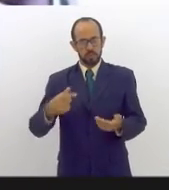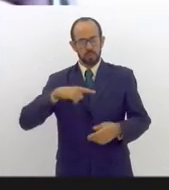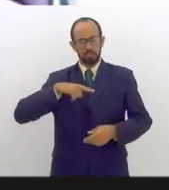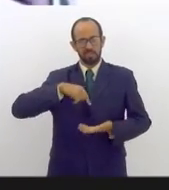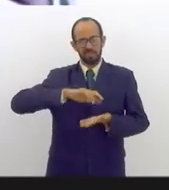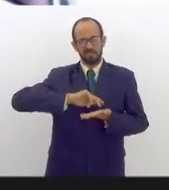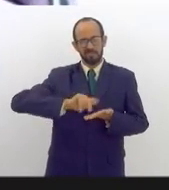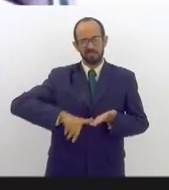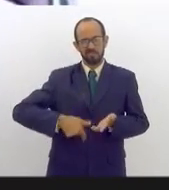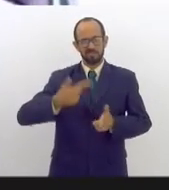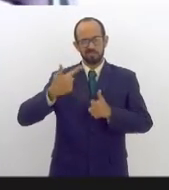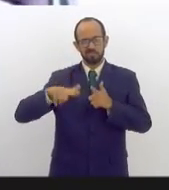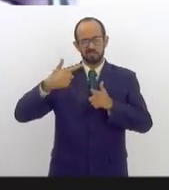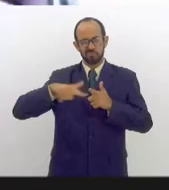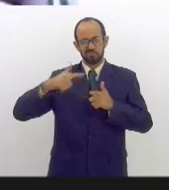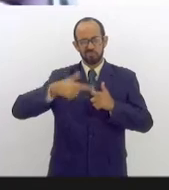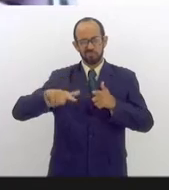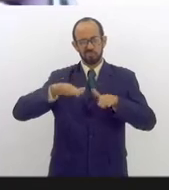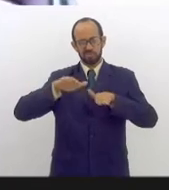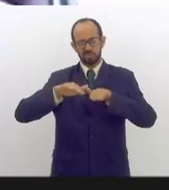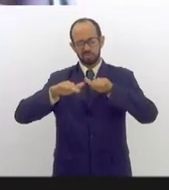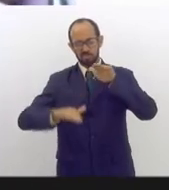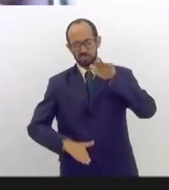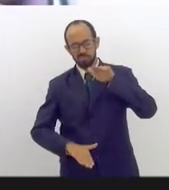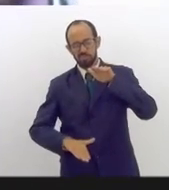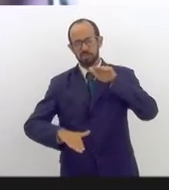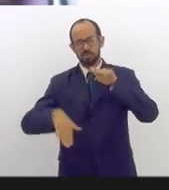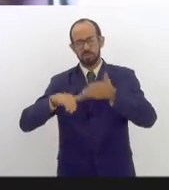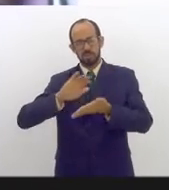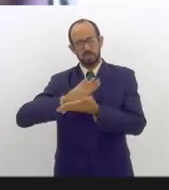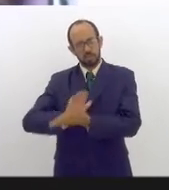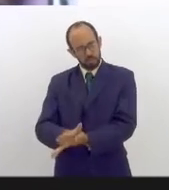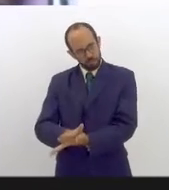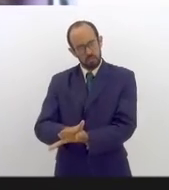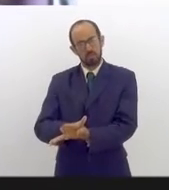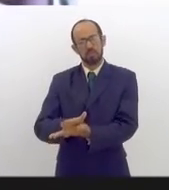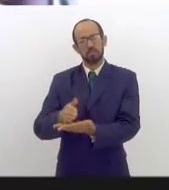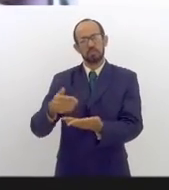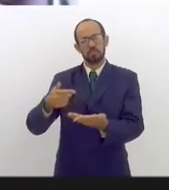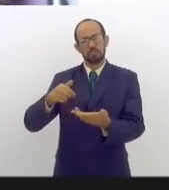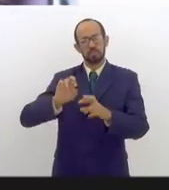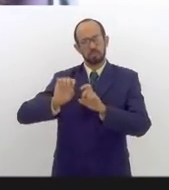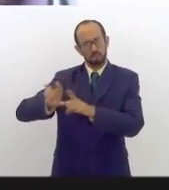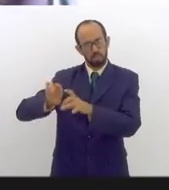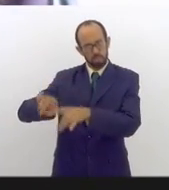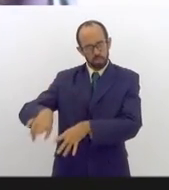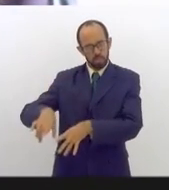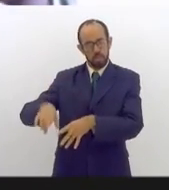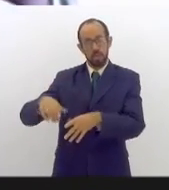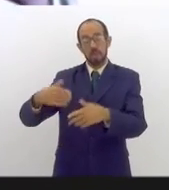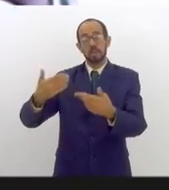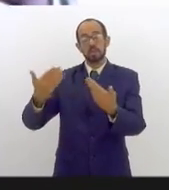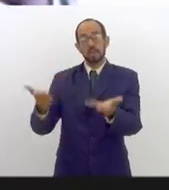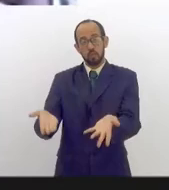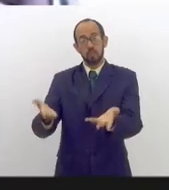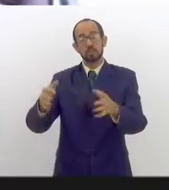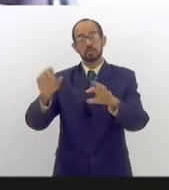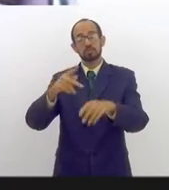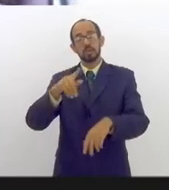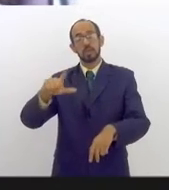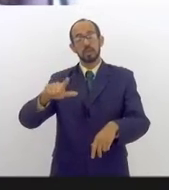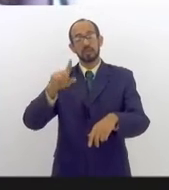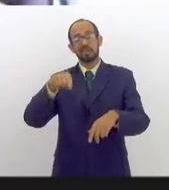de desigualdade, racismo, discriminação, que esses projetos são muito bem-vindos. Eu queria